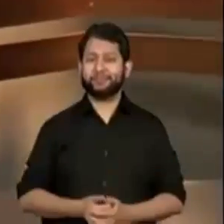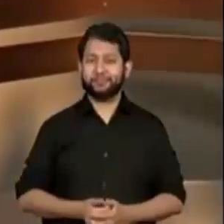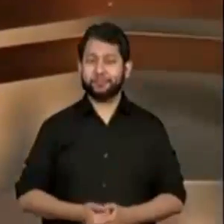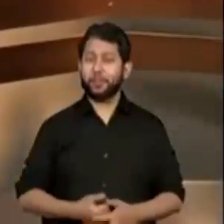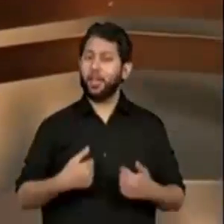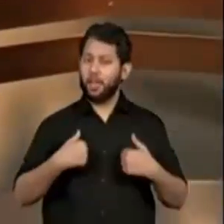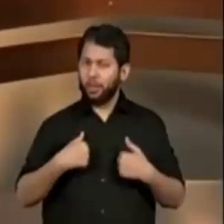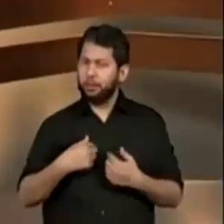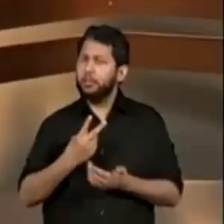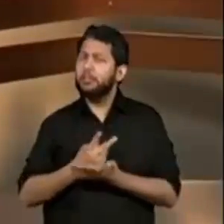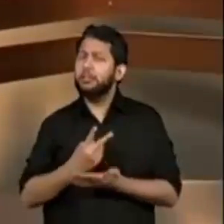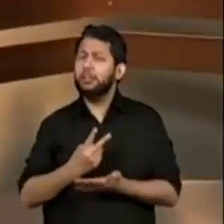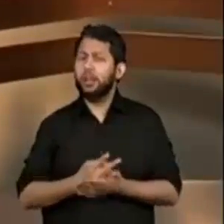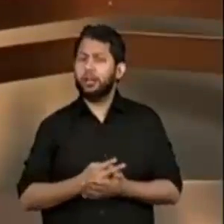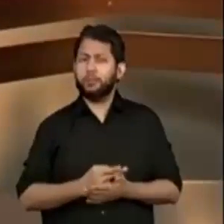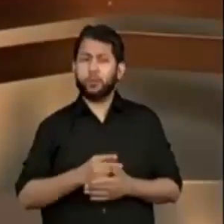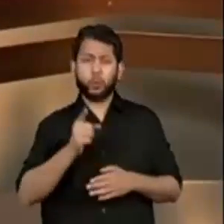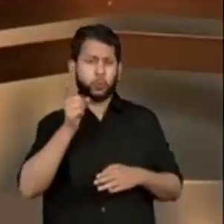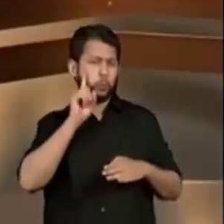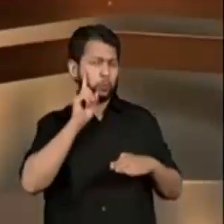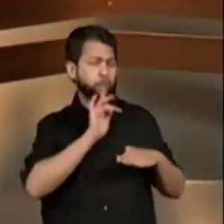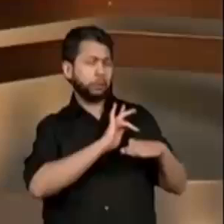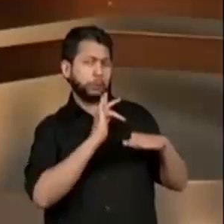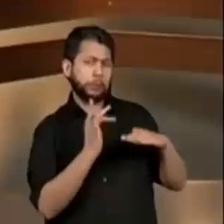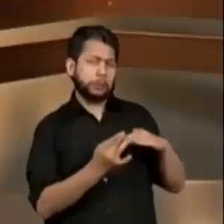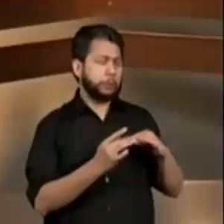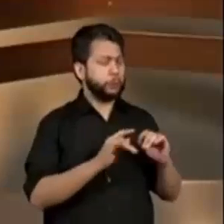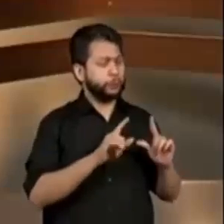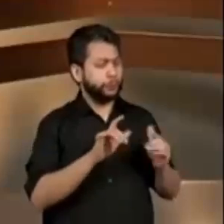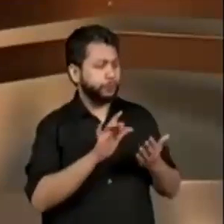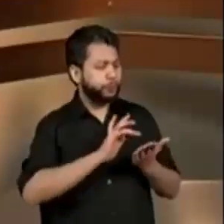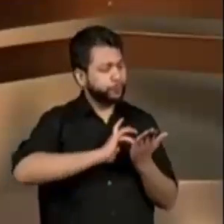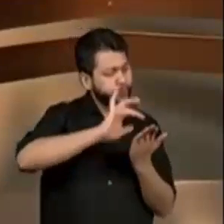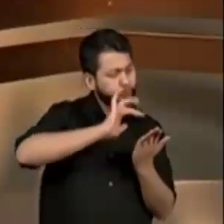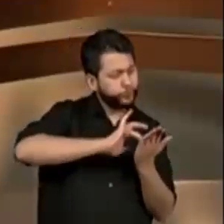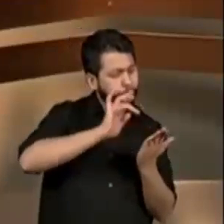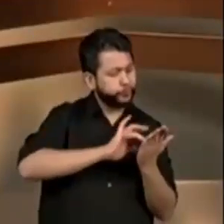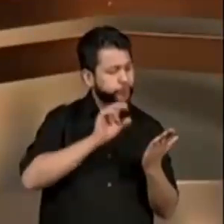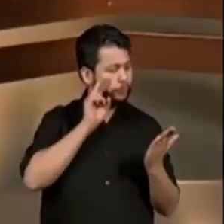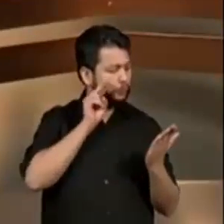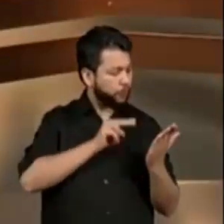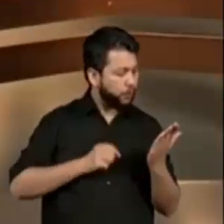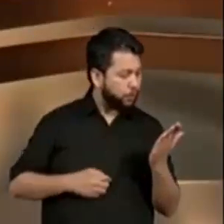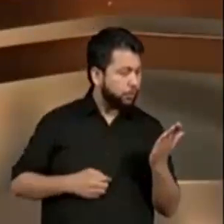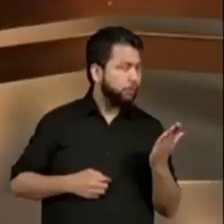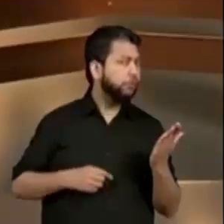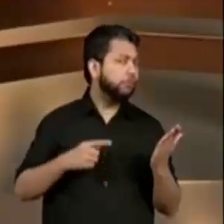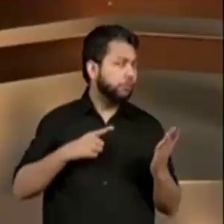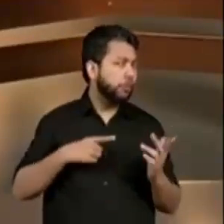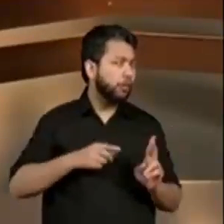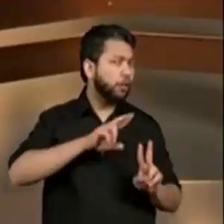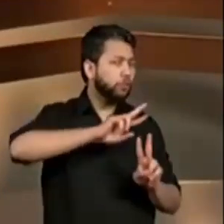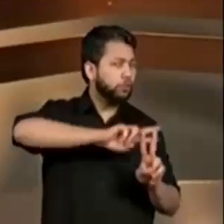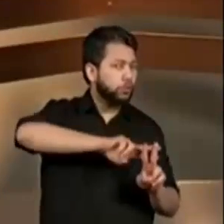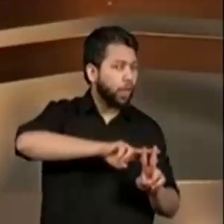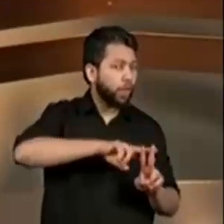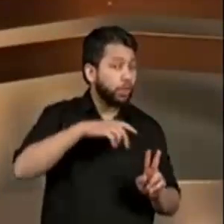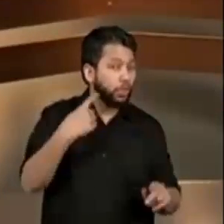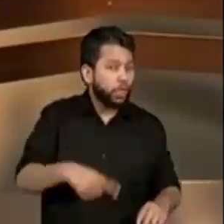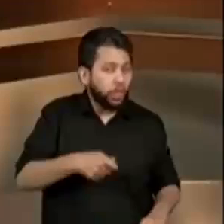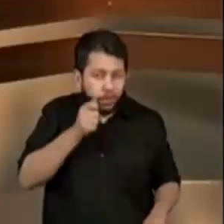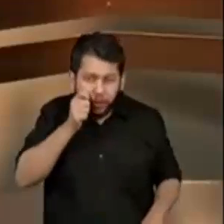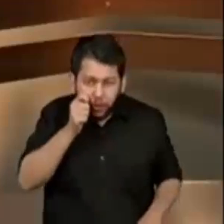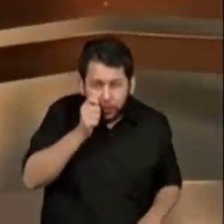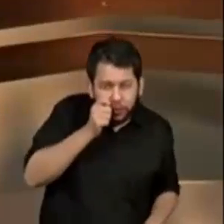redes sociais, certo? Acabou a nossa aula, fui lá dar uma olhadinha nas redes sociais. Se vocês estavam usando a nossa hashtag Detetives do CMSP,